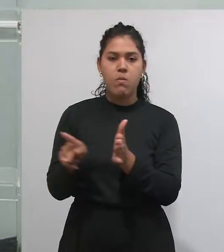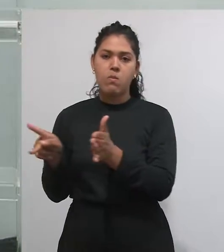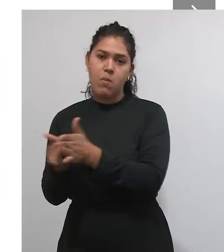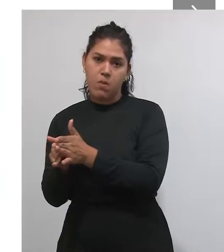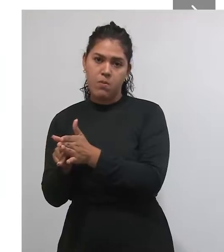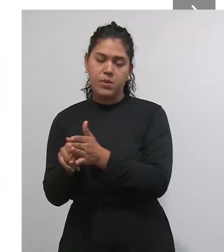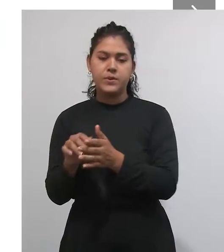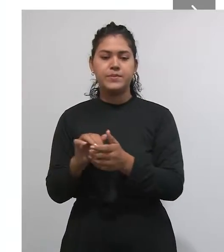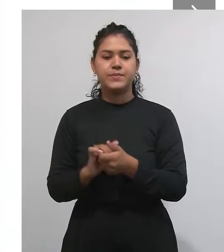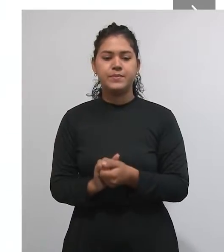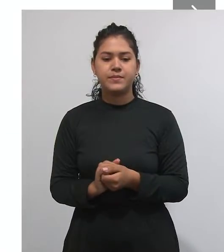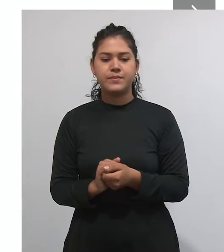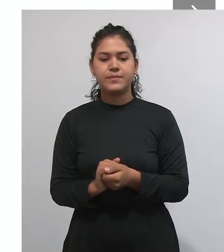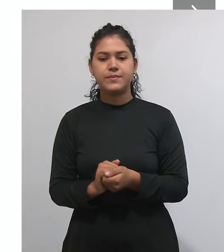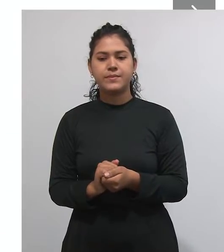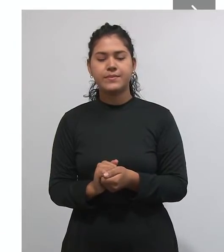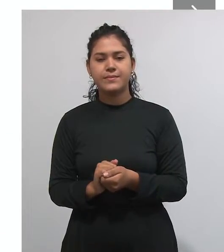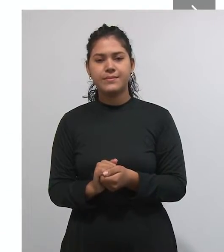FNDE.